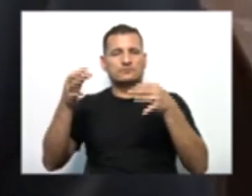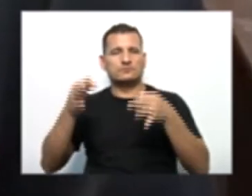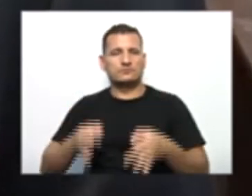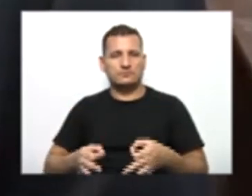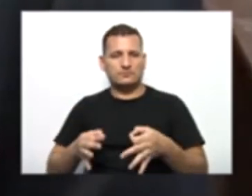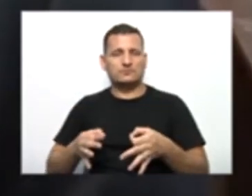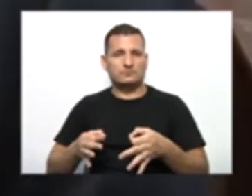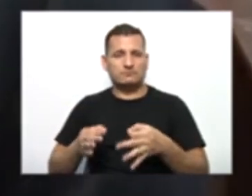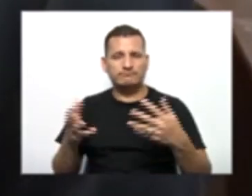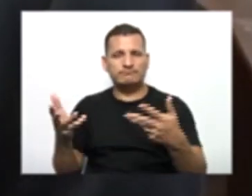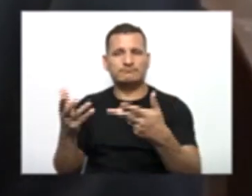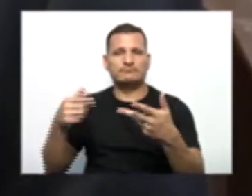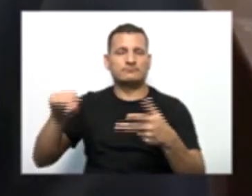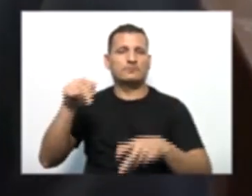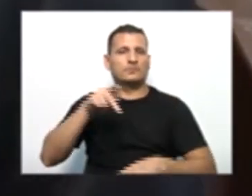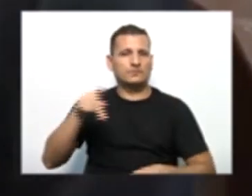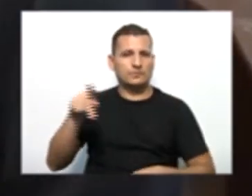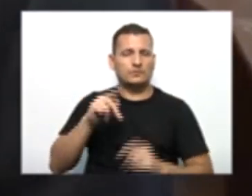10.639/2003.